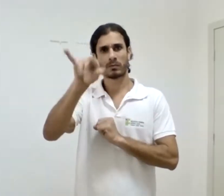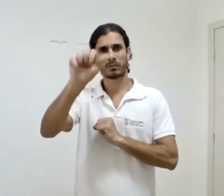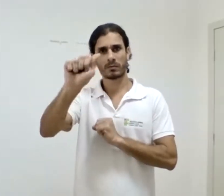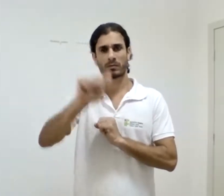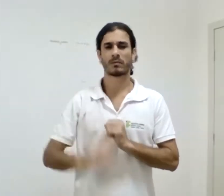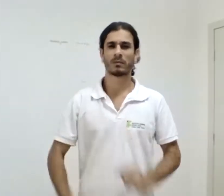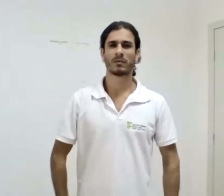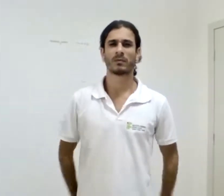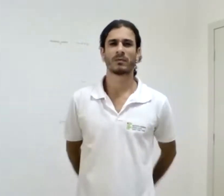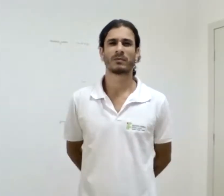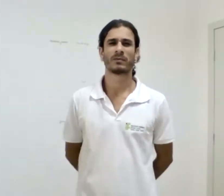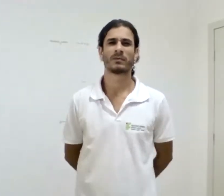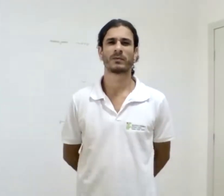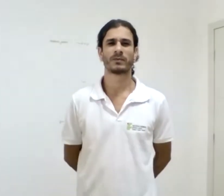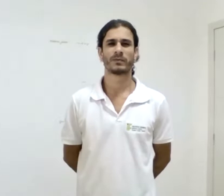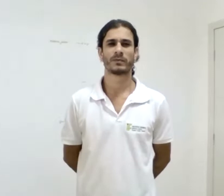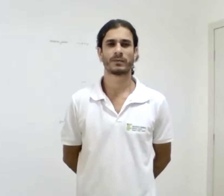retornar sua apresentação, mas